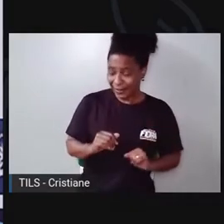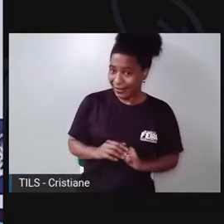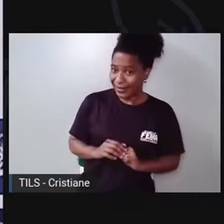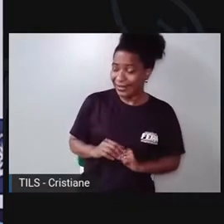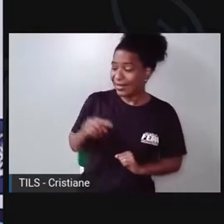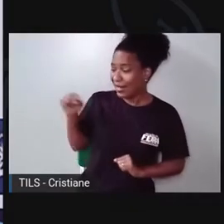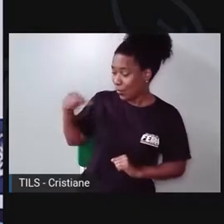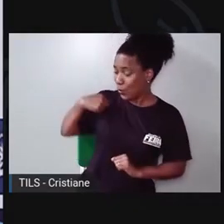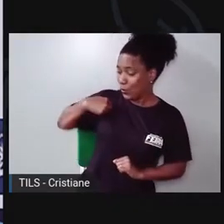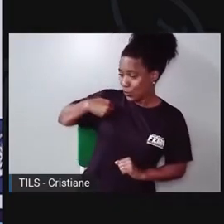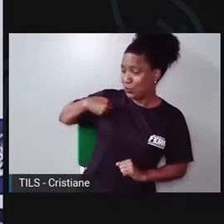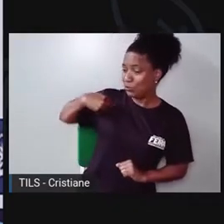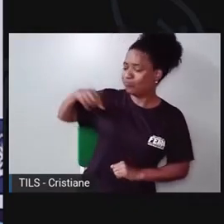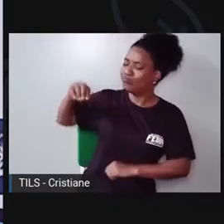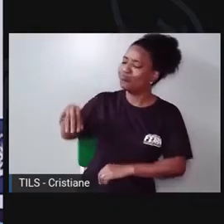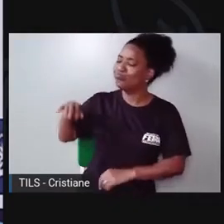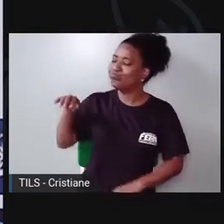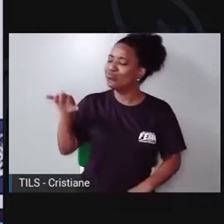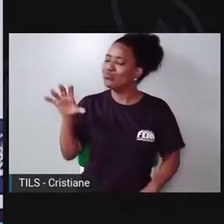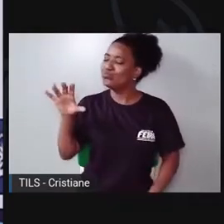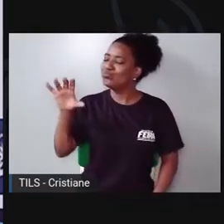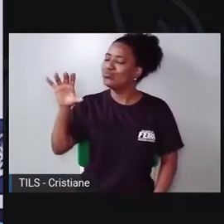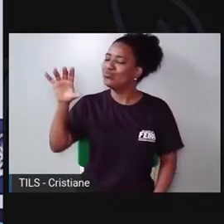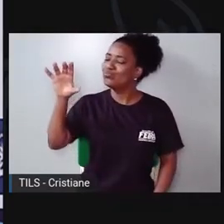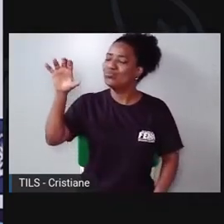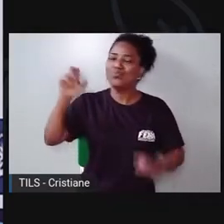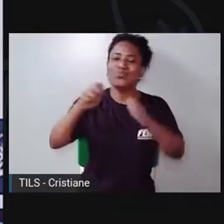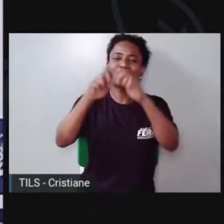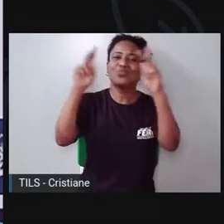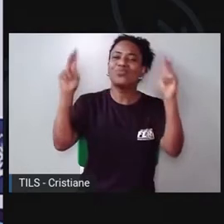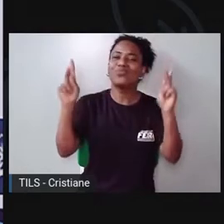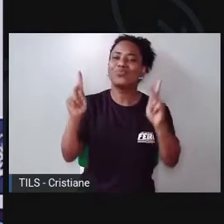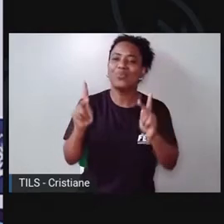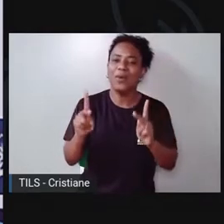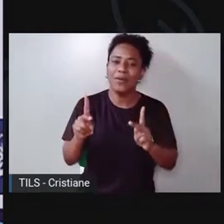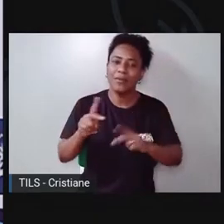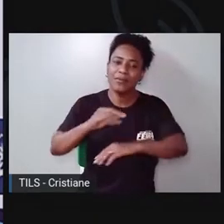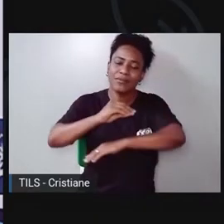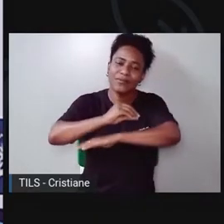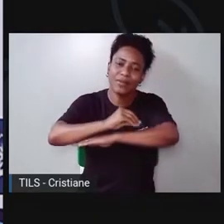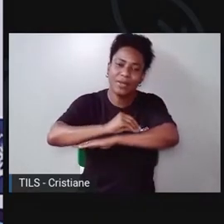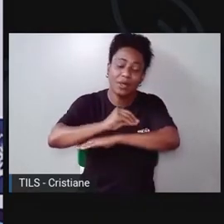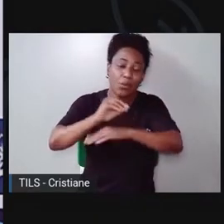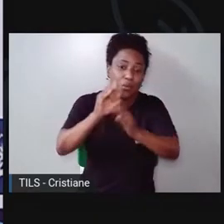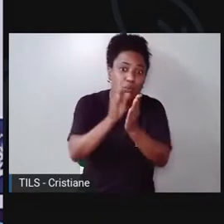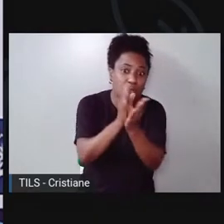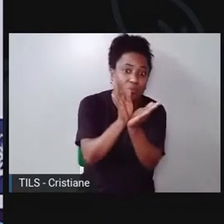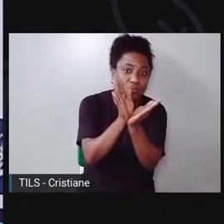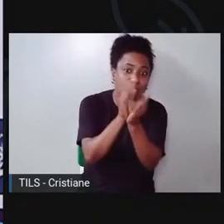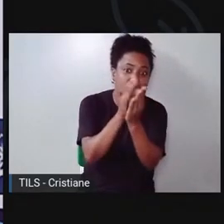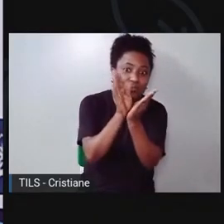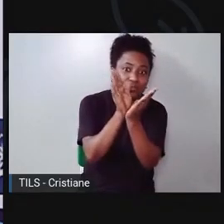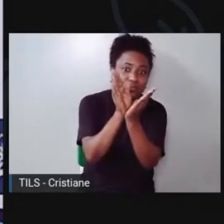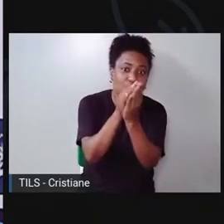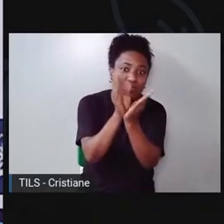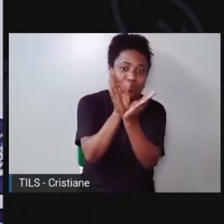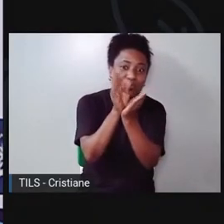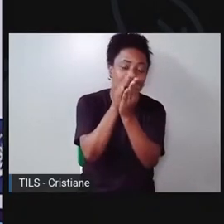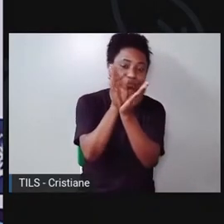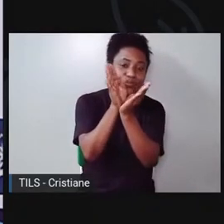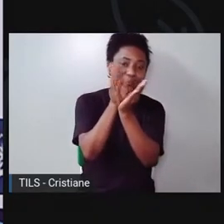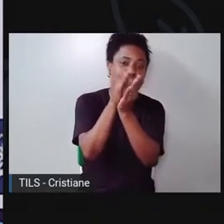Stop o jacaré coitado e ficou na expectativa doido para que alguém passasse por ali